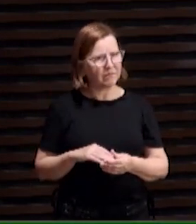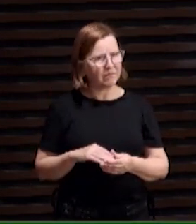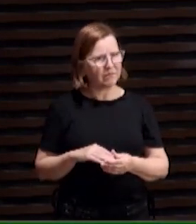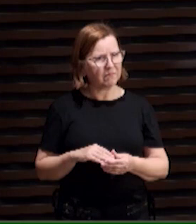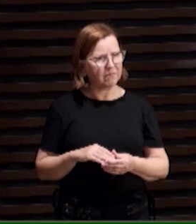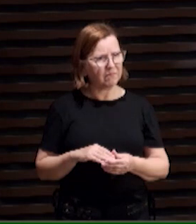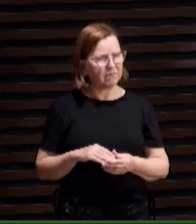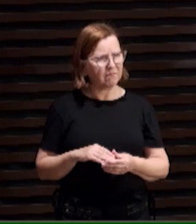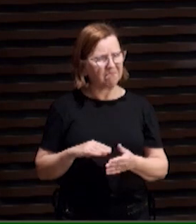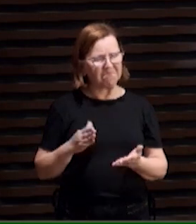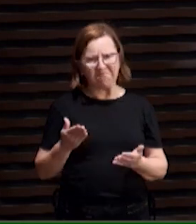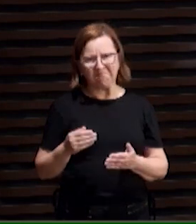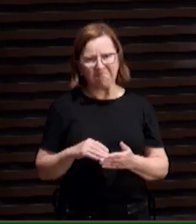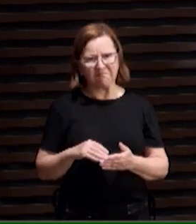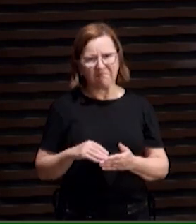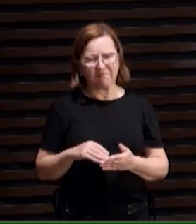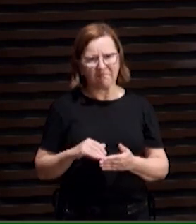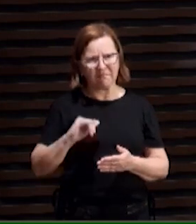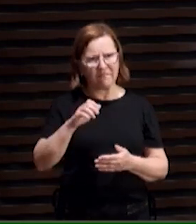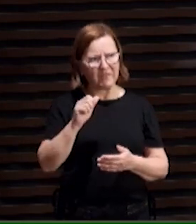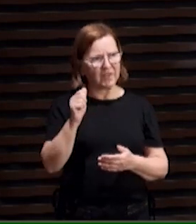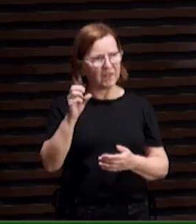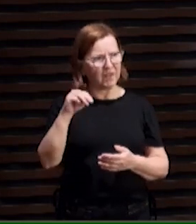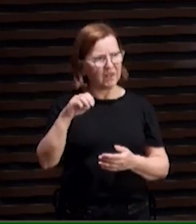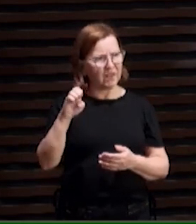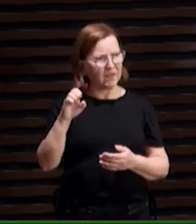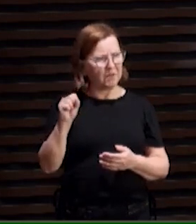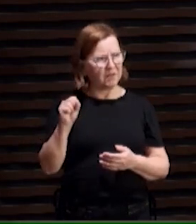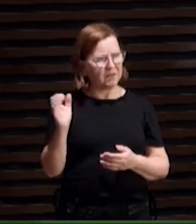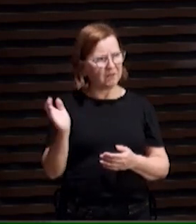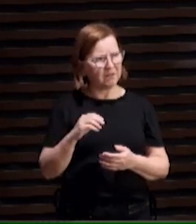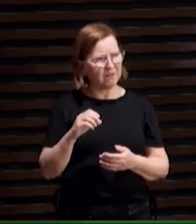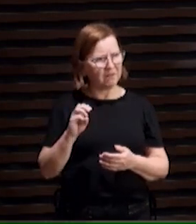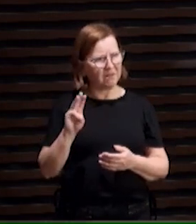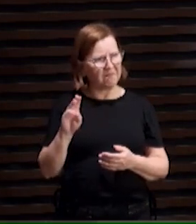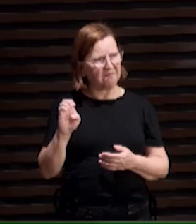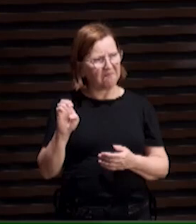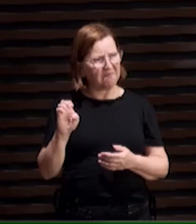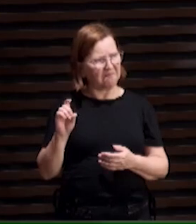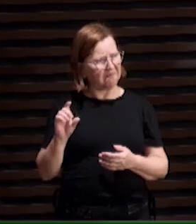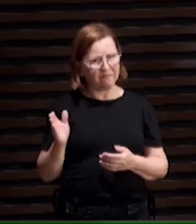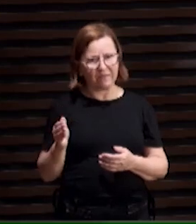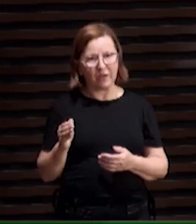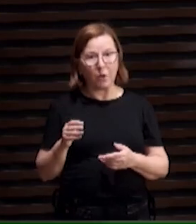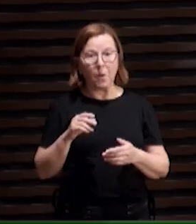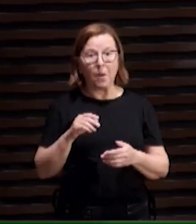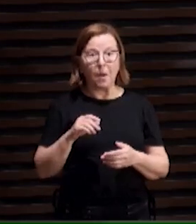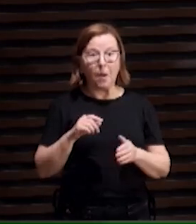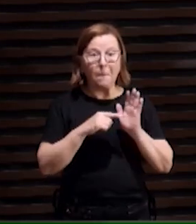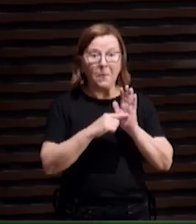James Webb, pelo James Webb, mostrando que o universo foi feito de um sopro só,